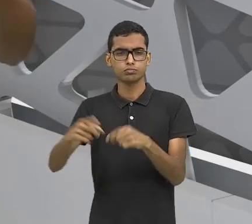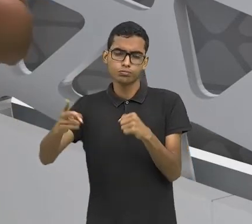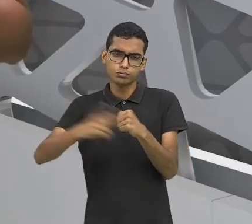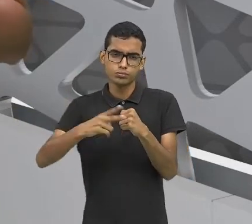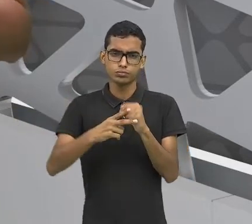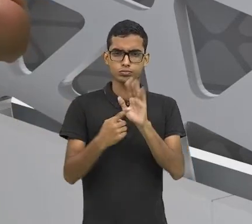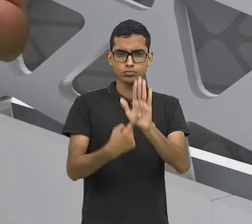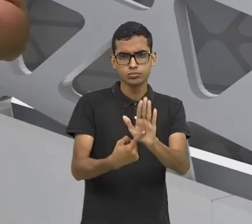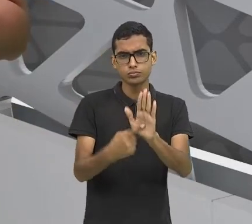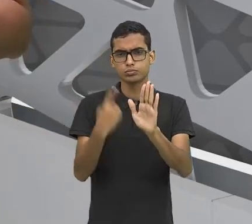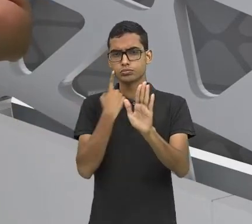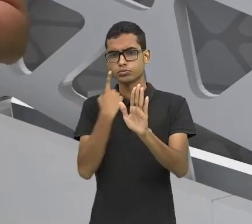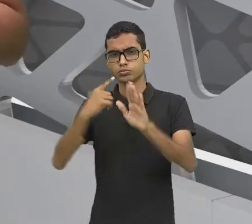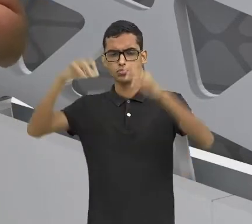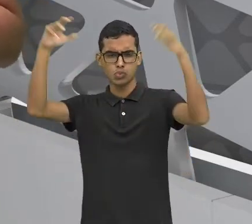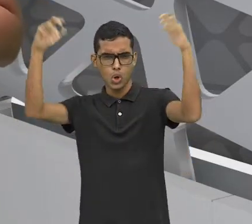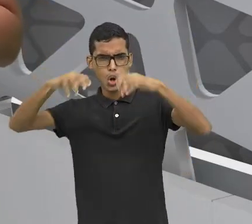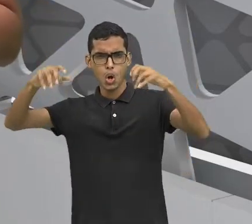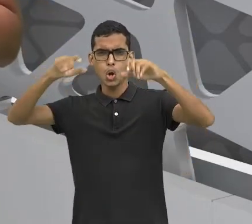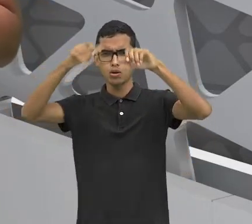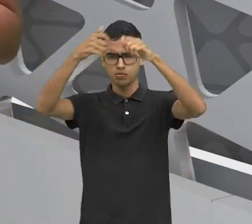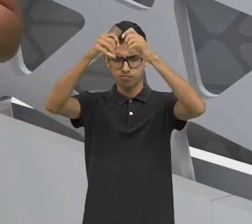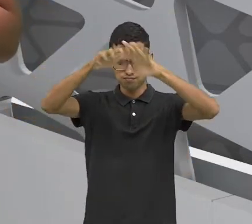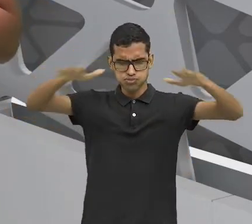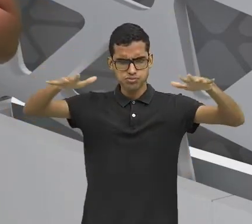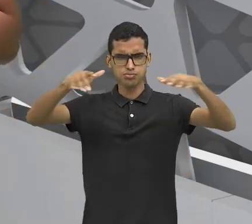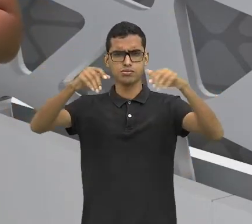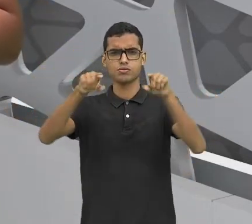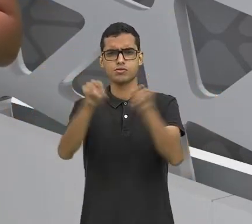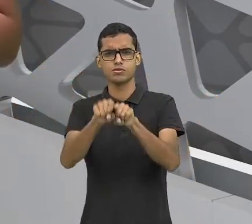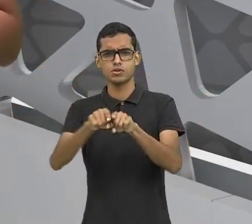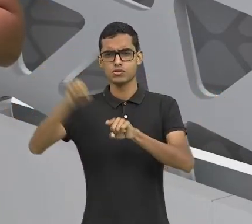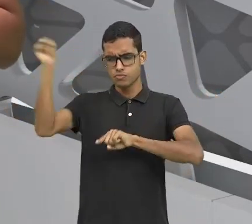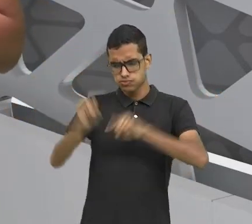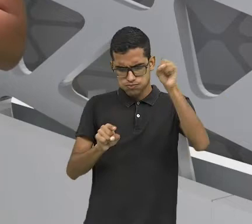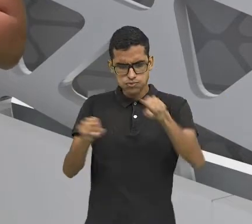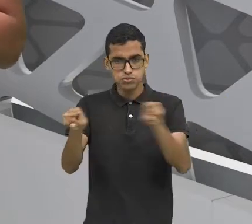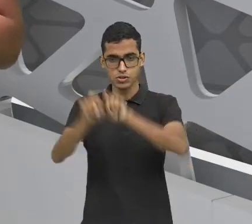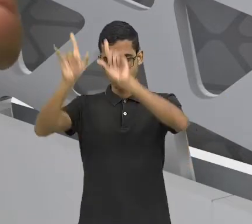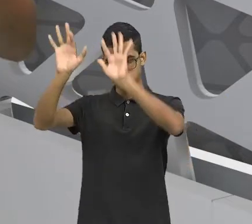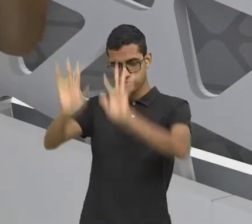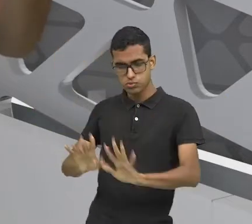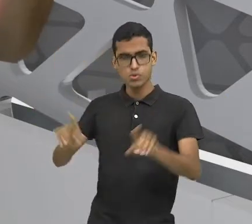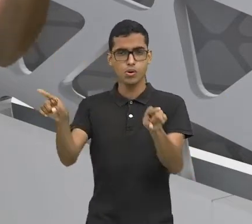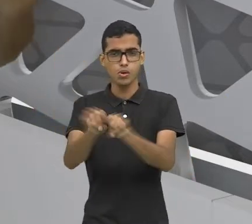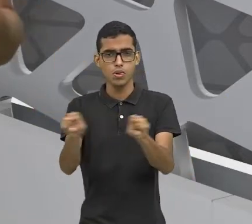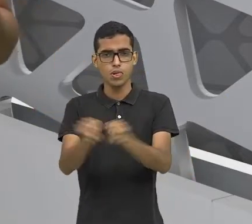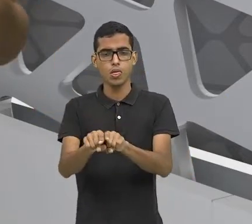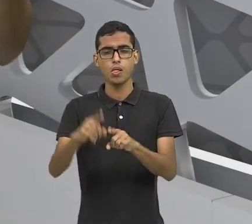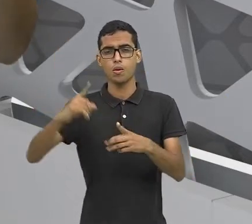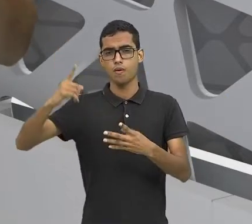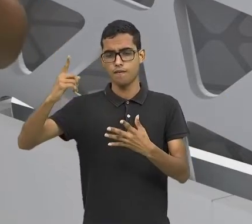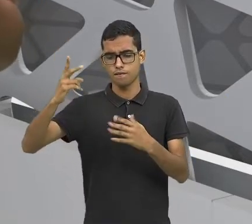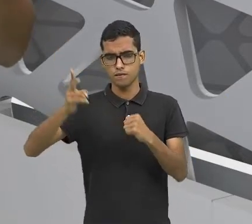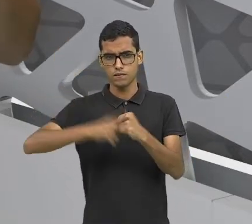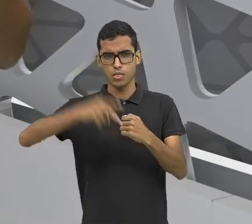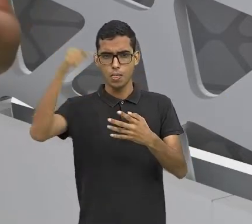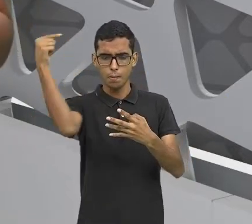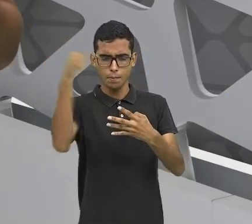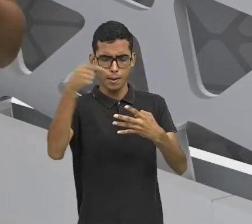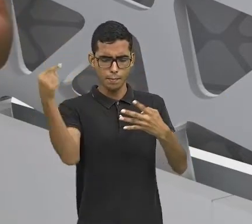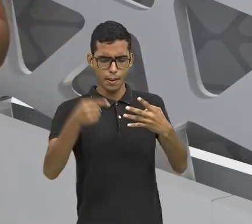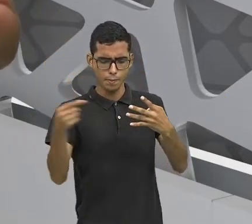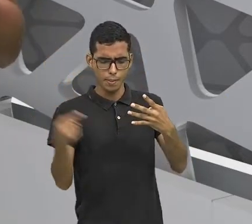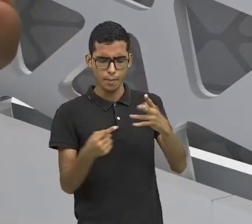fenômeno da natureza. Chover, trovejar, relampear, nevar. Percebe que estes verbos expressam